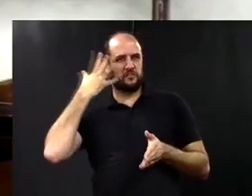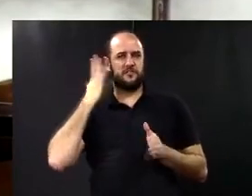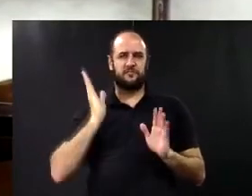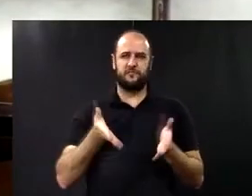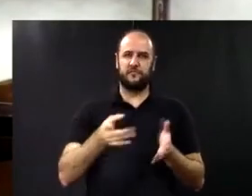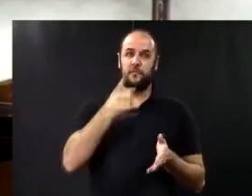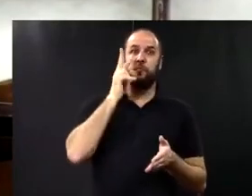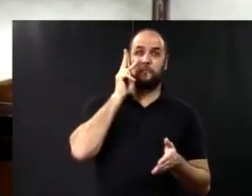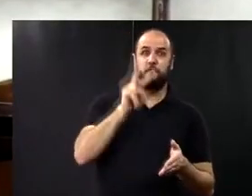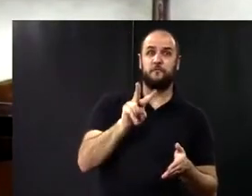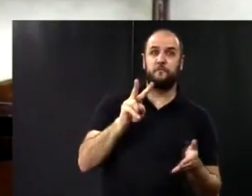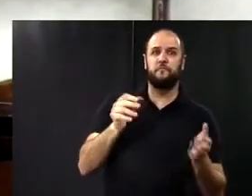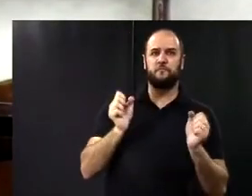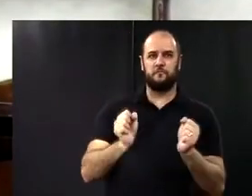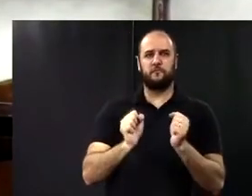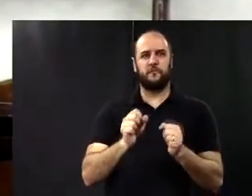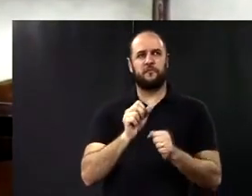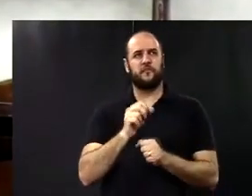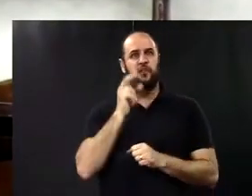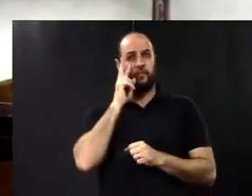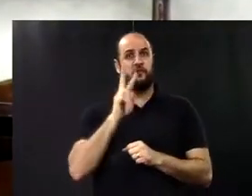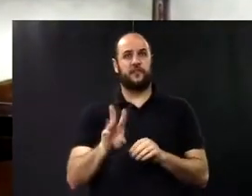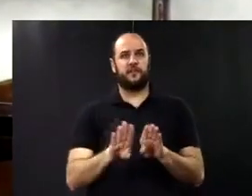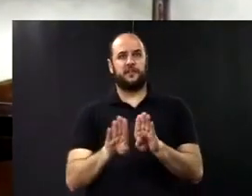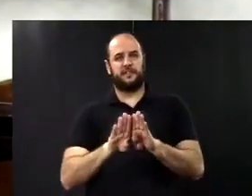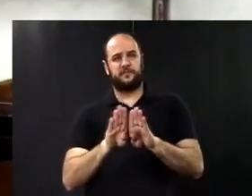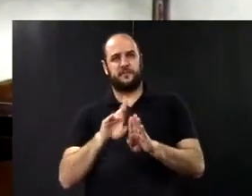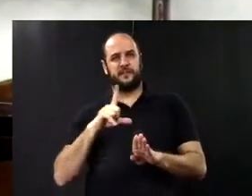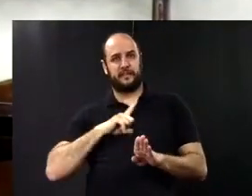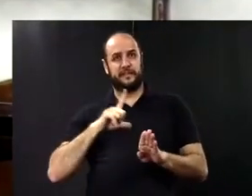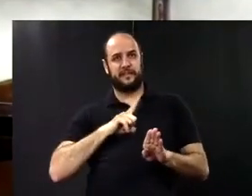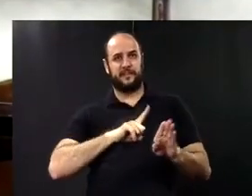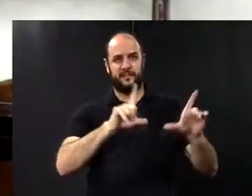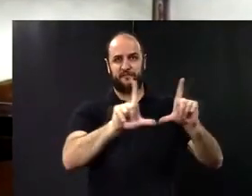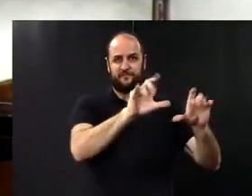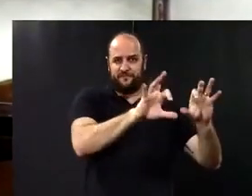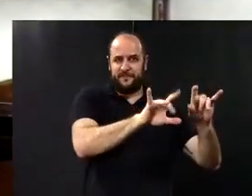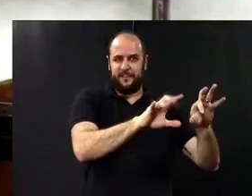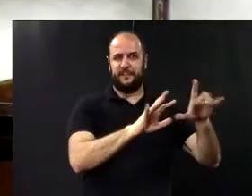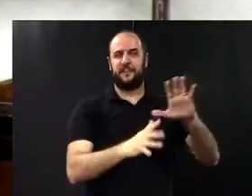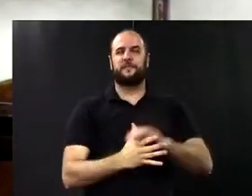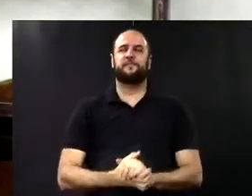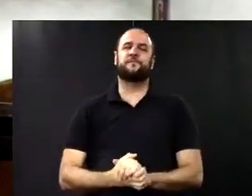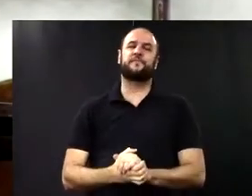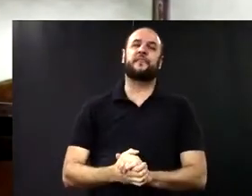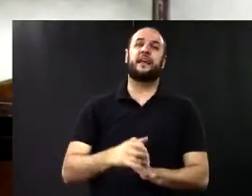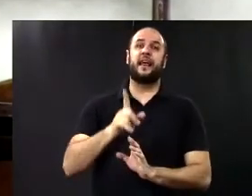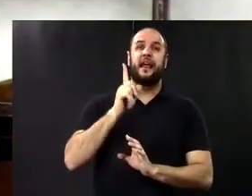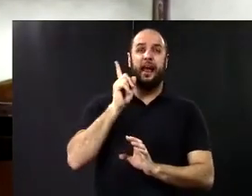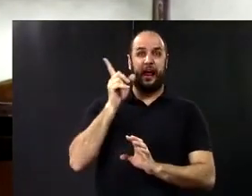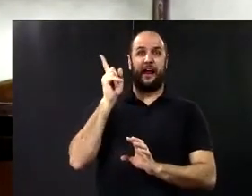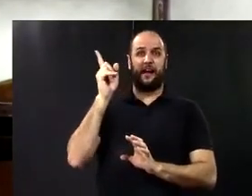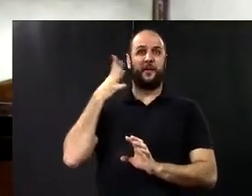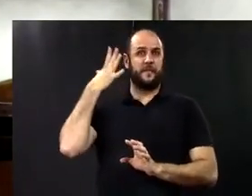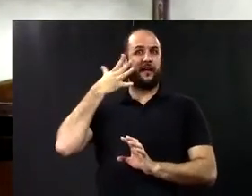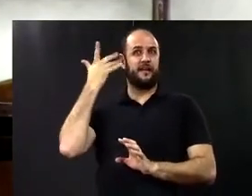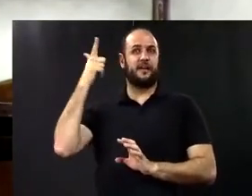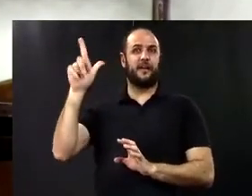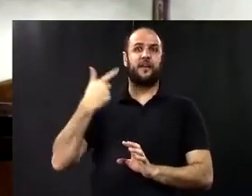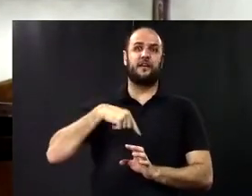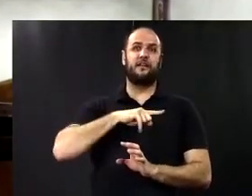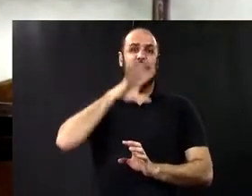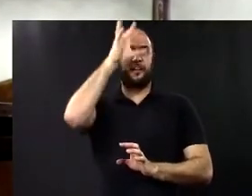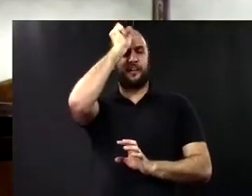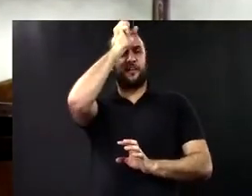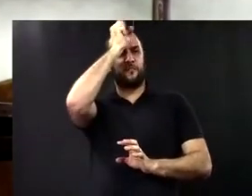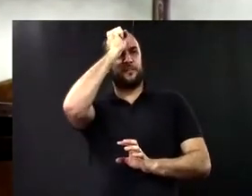pode inclusive, que não assistiu, assistir na nossa plataforma do YouTube. Lá nós aprendemos que nós temos